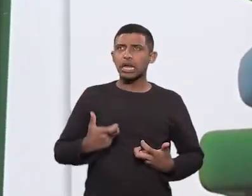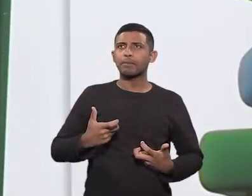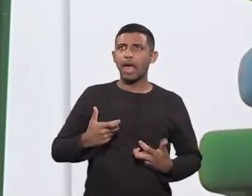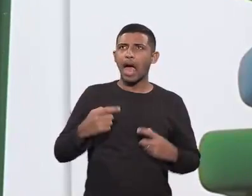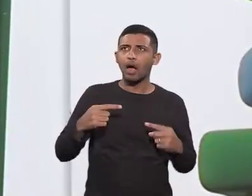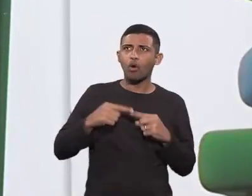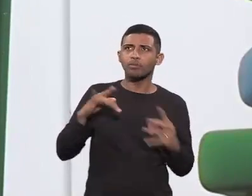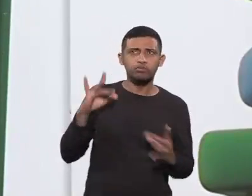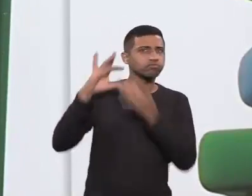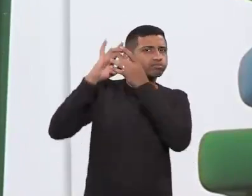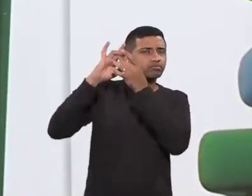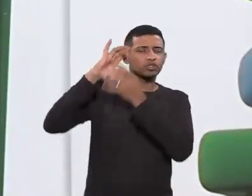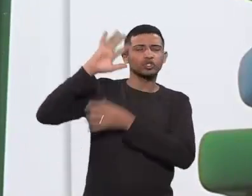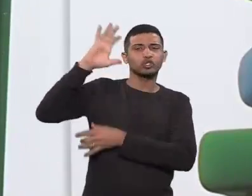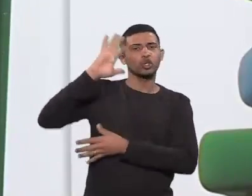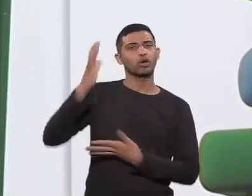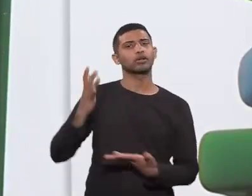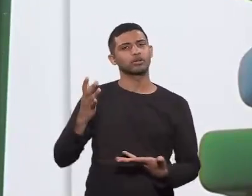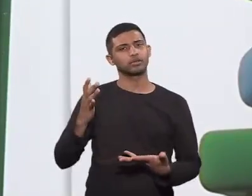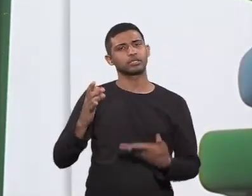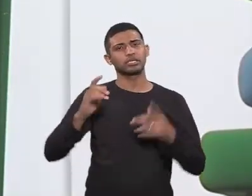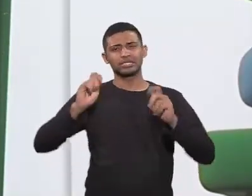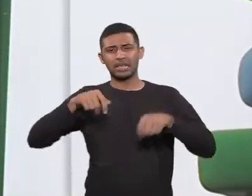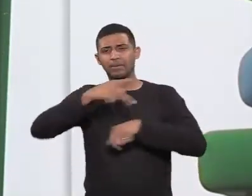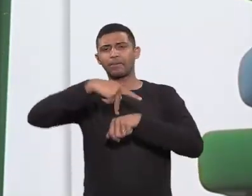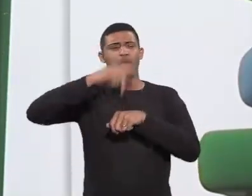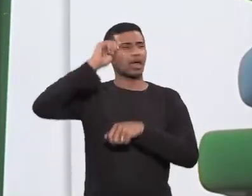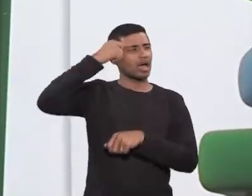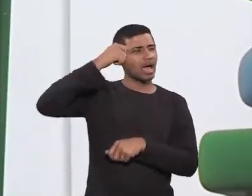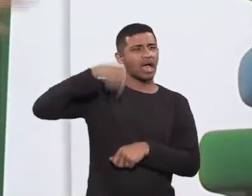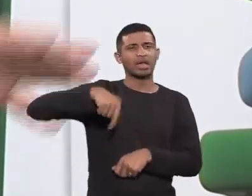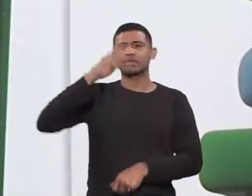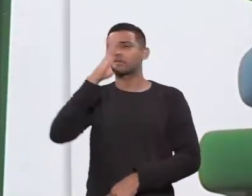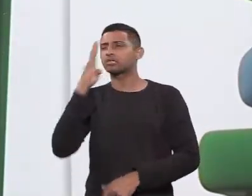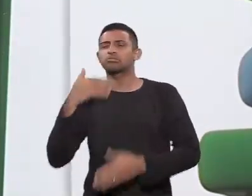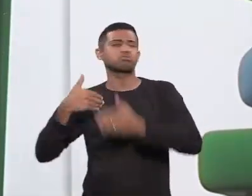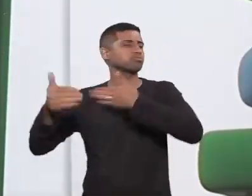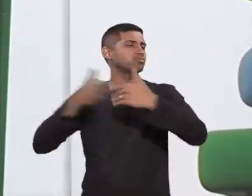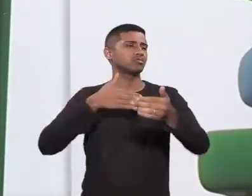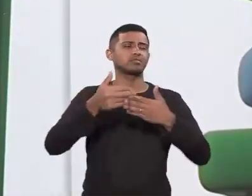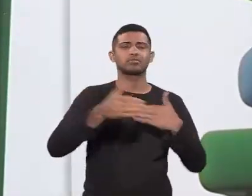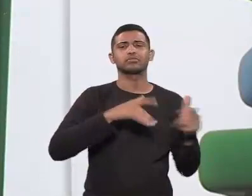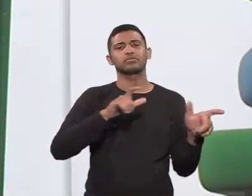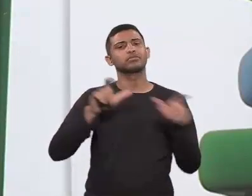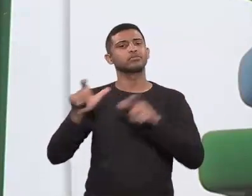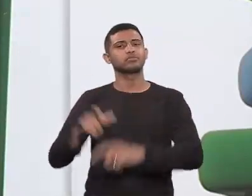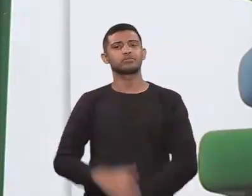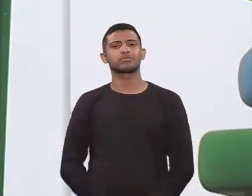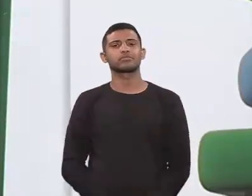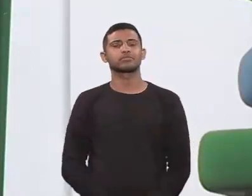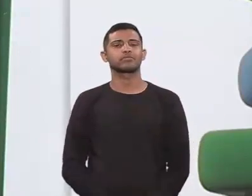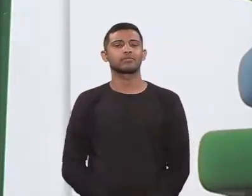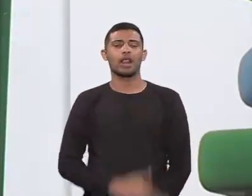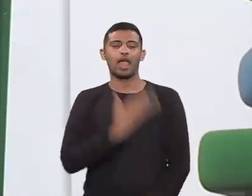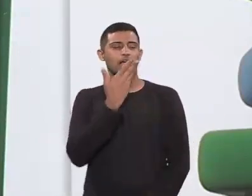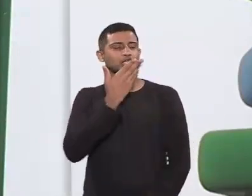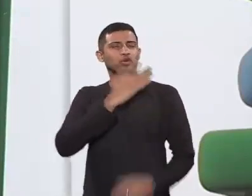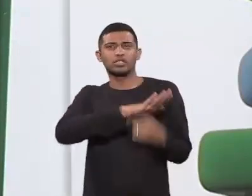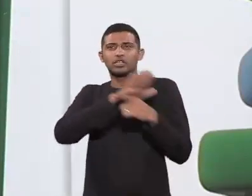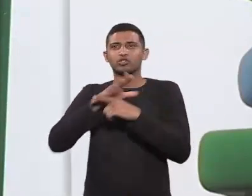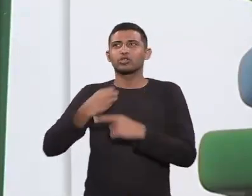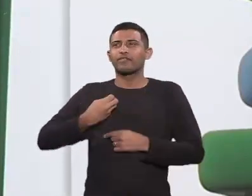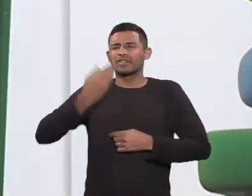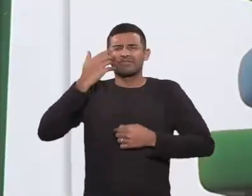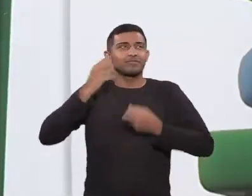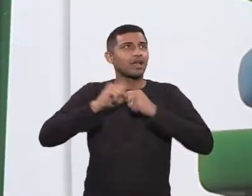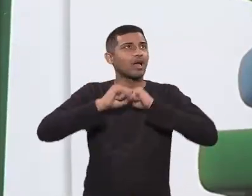no teu sonho. Então, é a possibilidade de sonhar. Isso pode ser na África, isso pode ser no Brasil, em qualquer realidade diferente. E as cores trazem